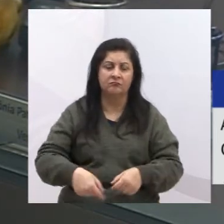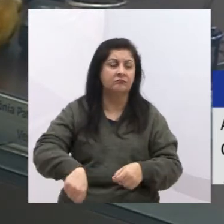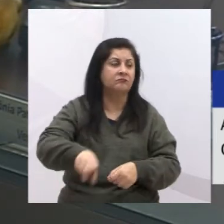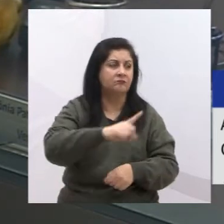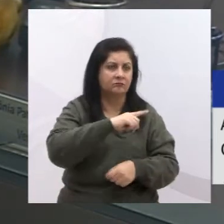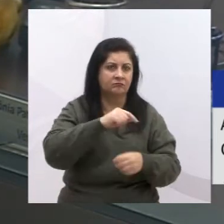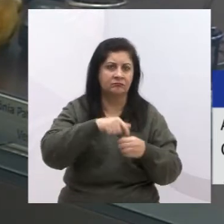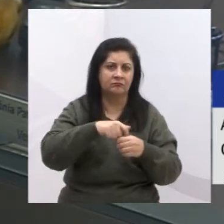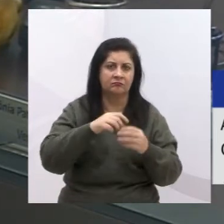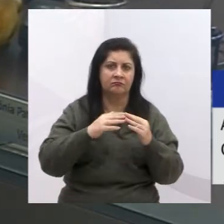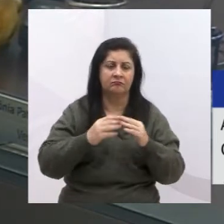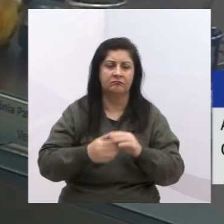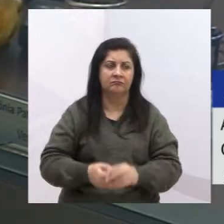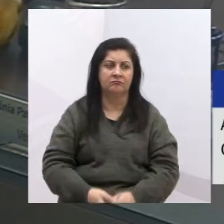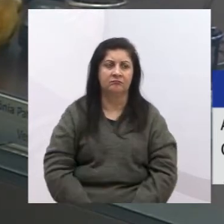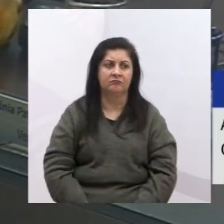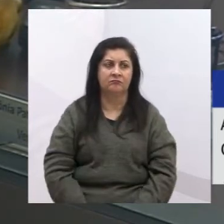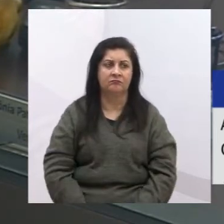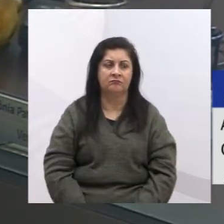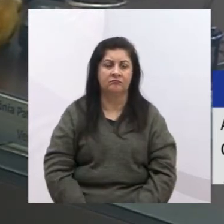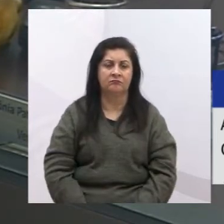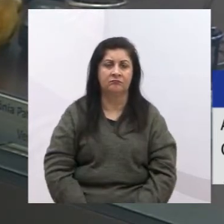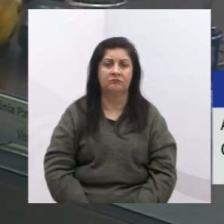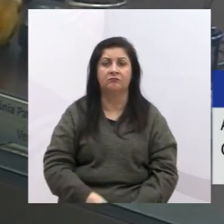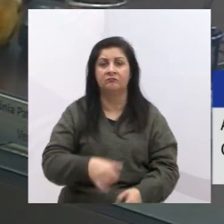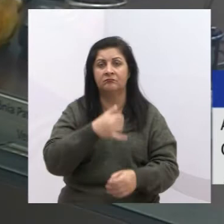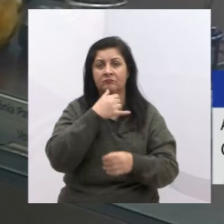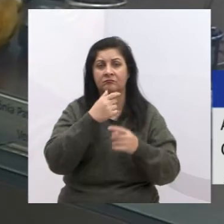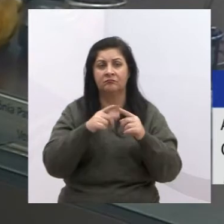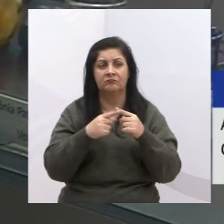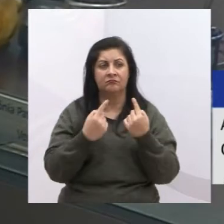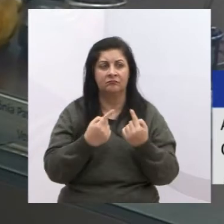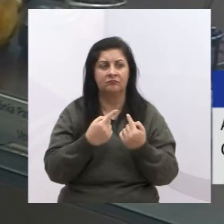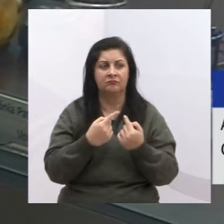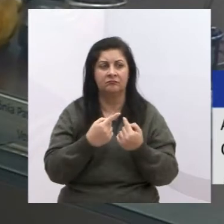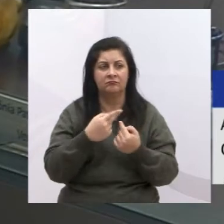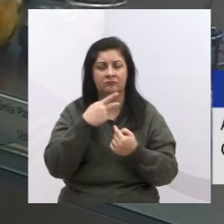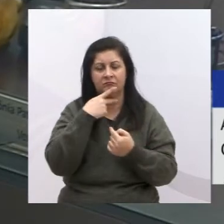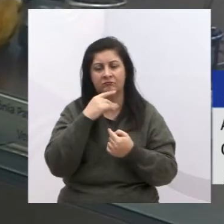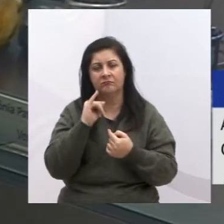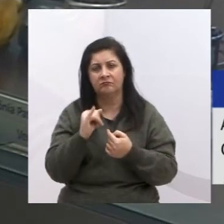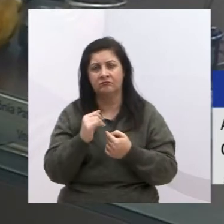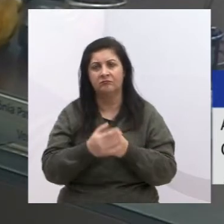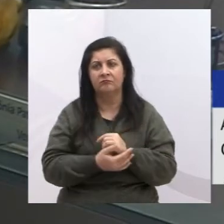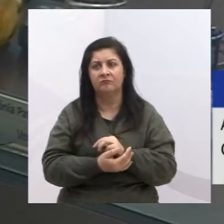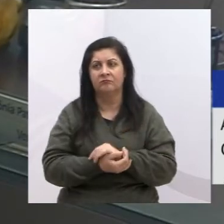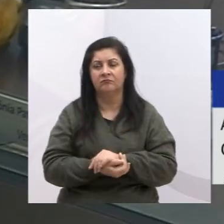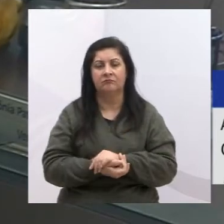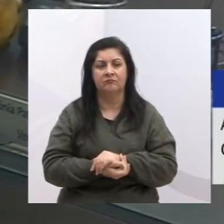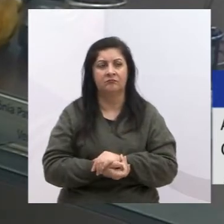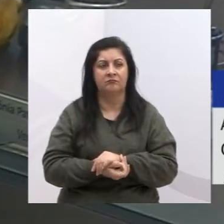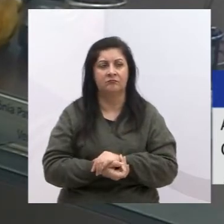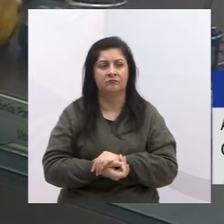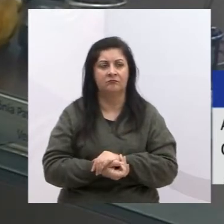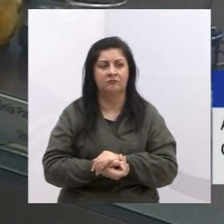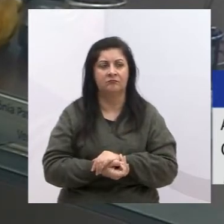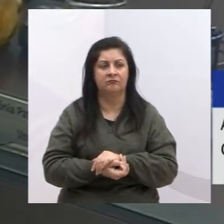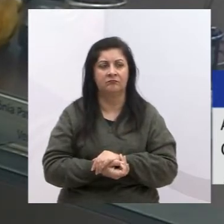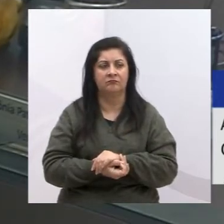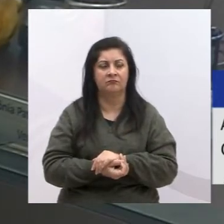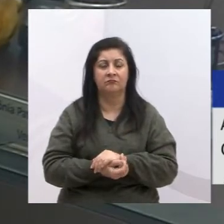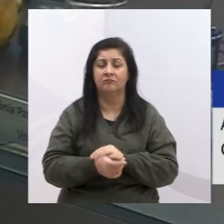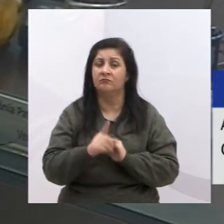casa. Quer dizer, infelizmente, os próprios pais, alguns pais, né, lógico, tem algumas exceções, que